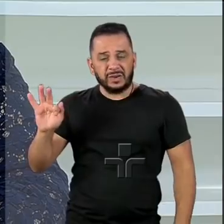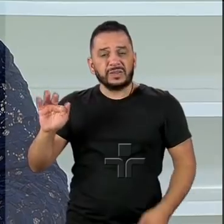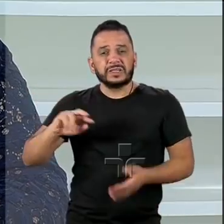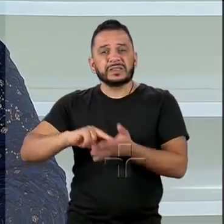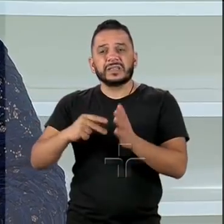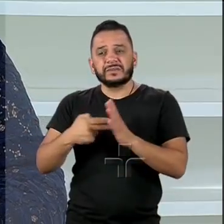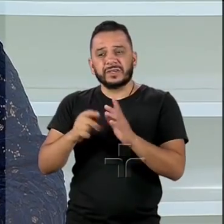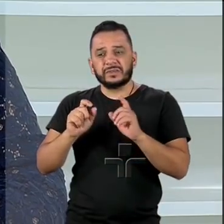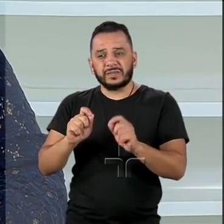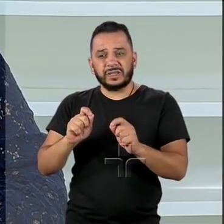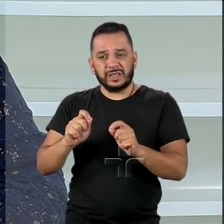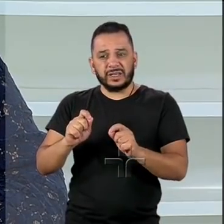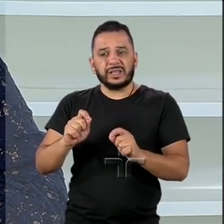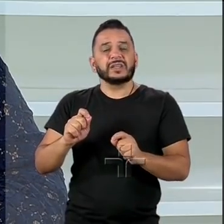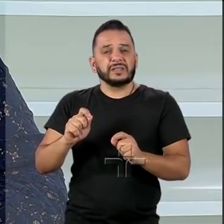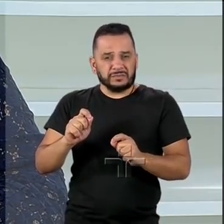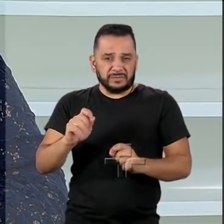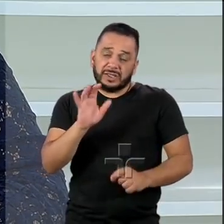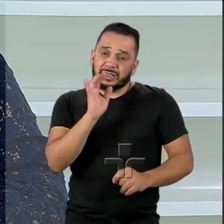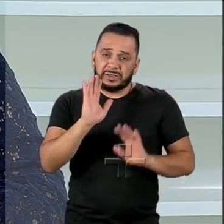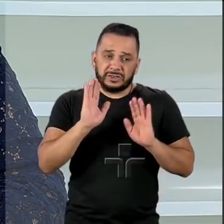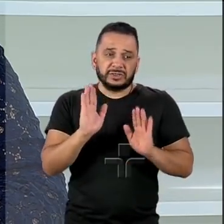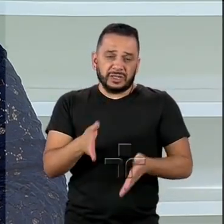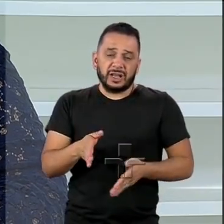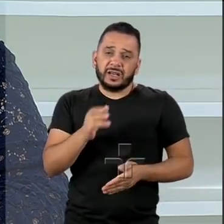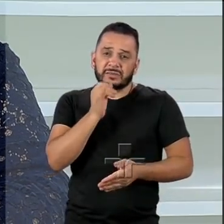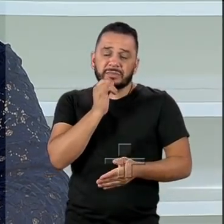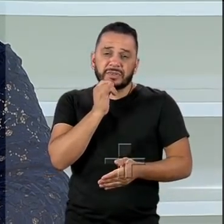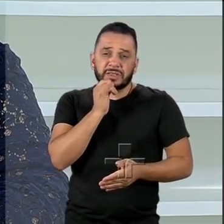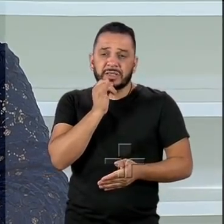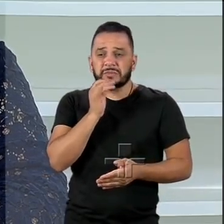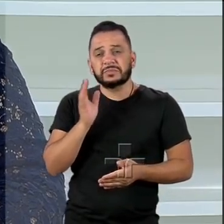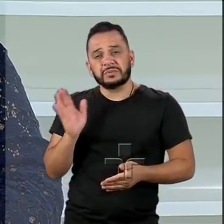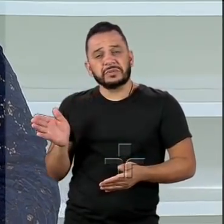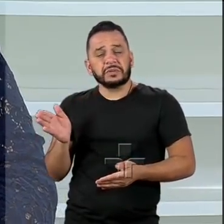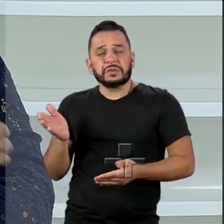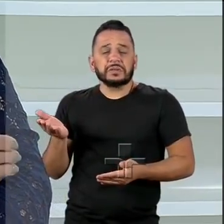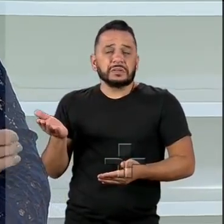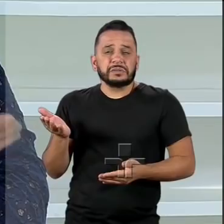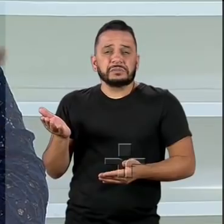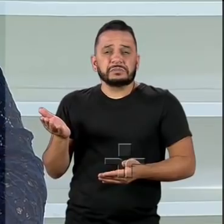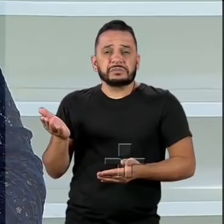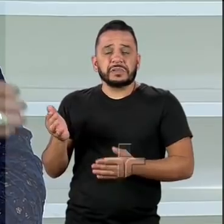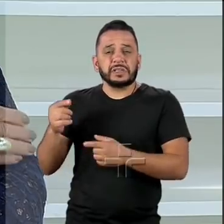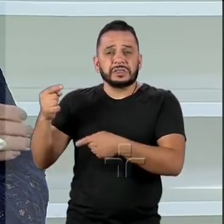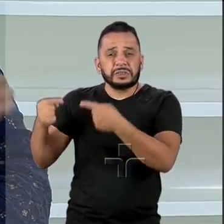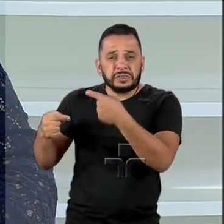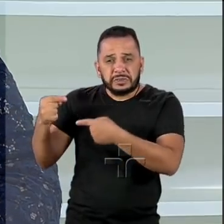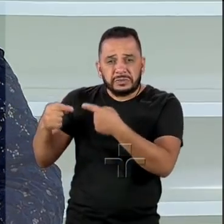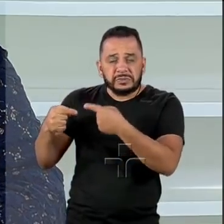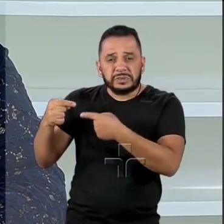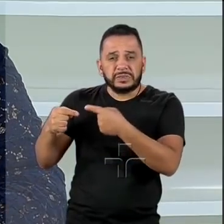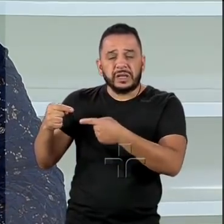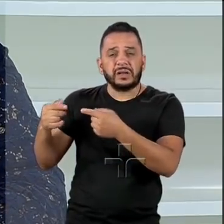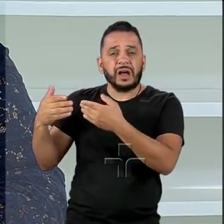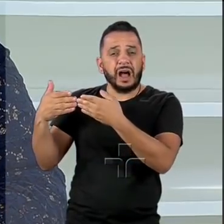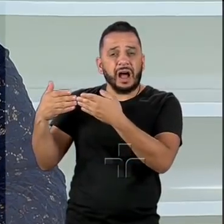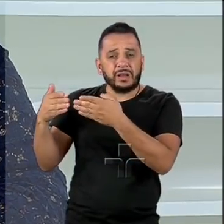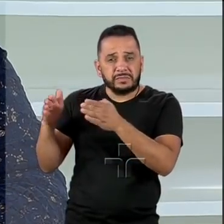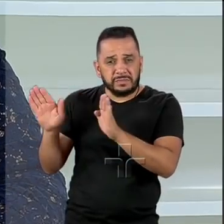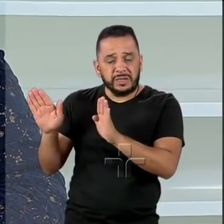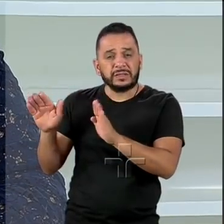colegiado. Mas se acentua a discussão, que foi uma discussão aberta quando